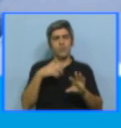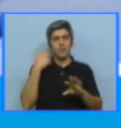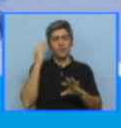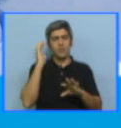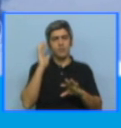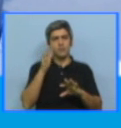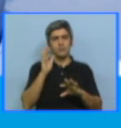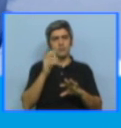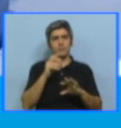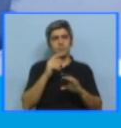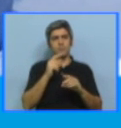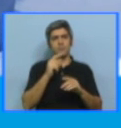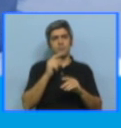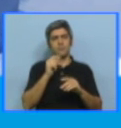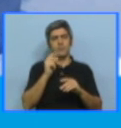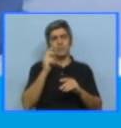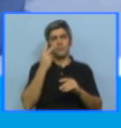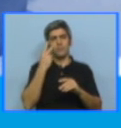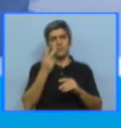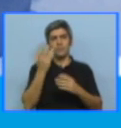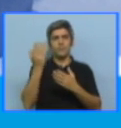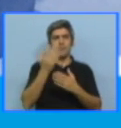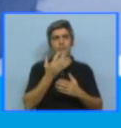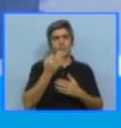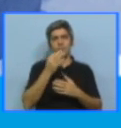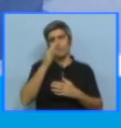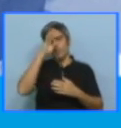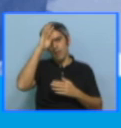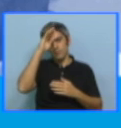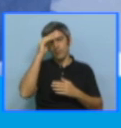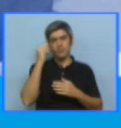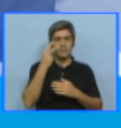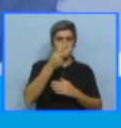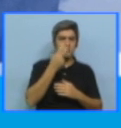Eucarístico e a visita, o convite que tinha sido feito ao Papa, etc.